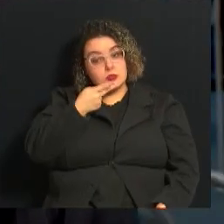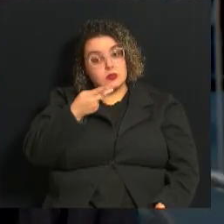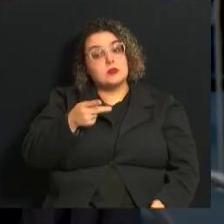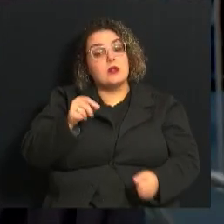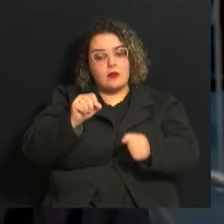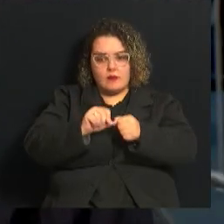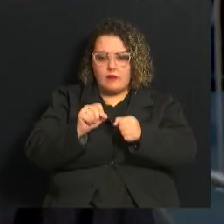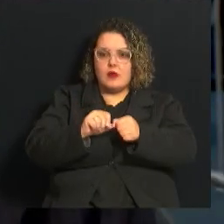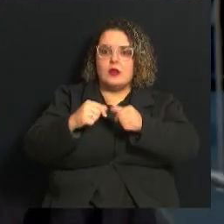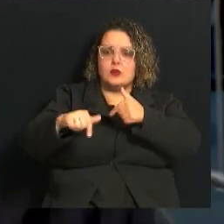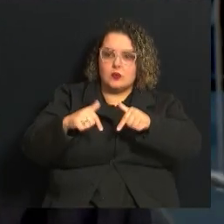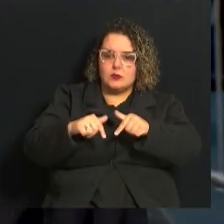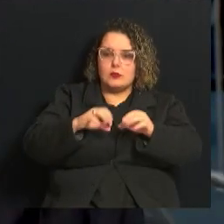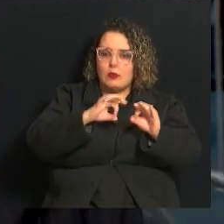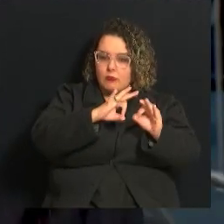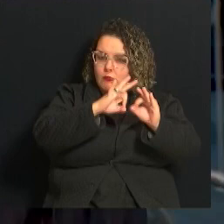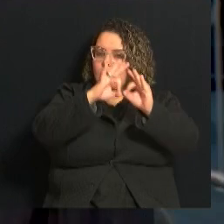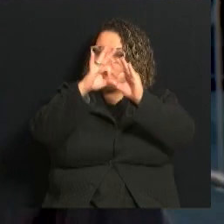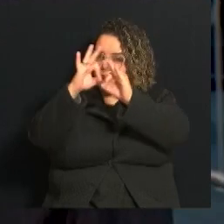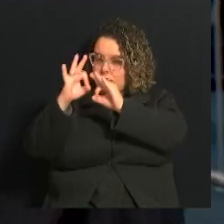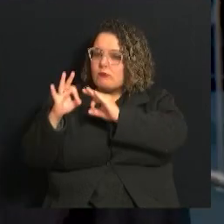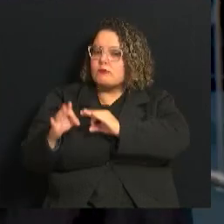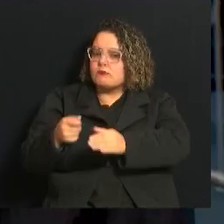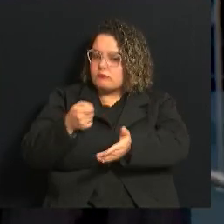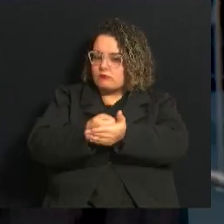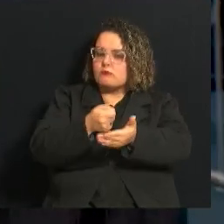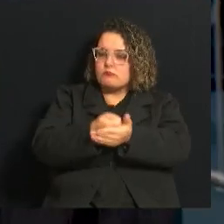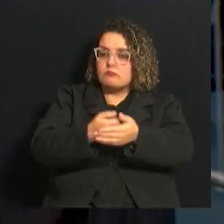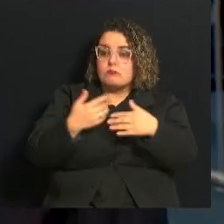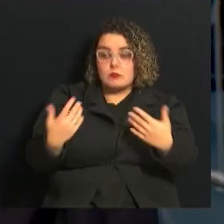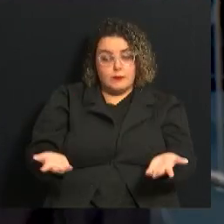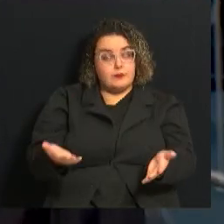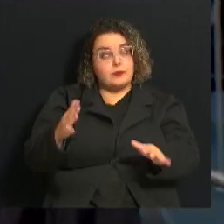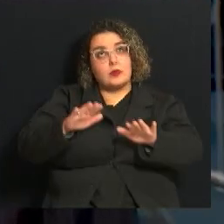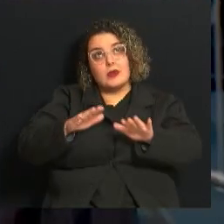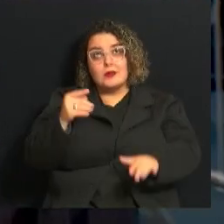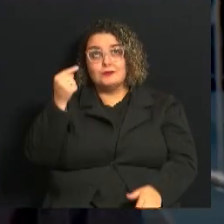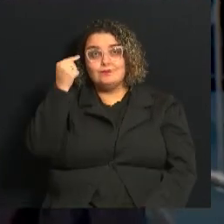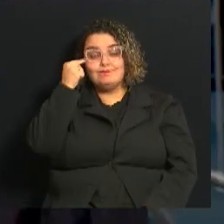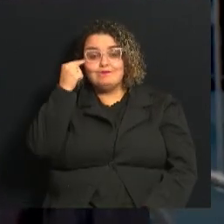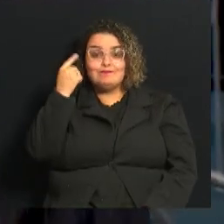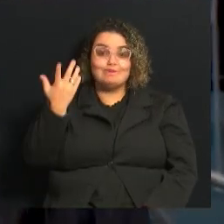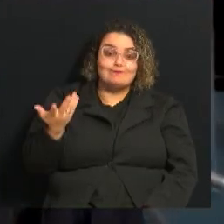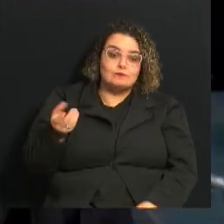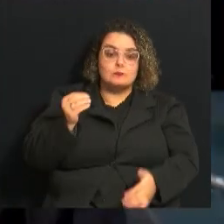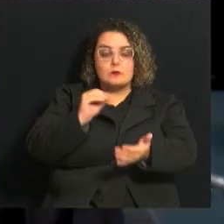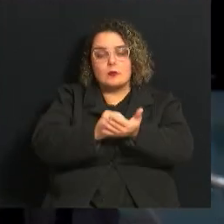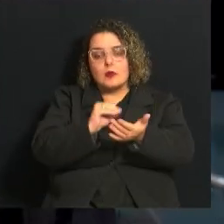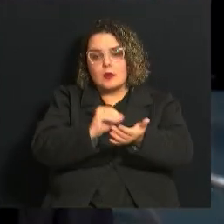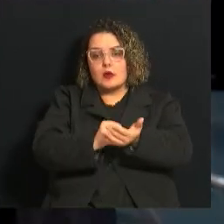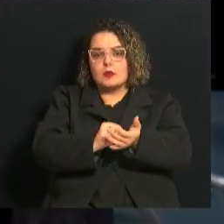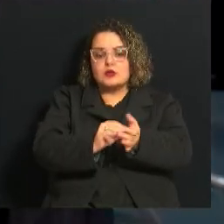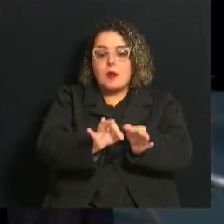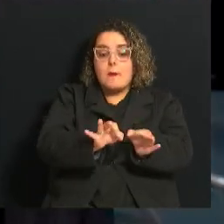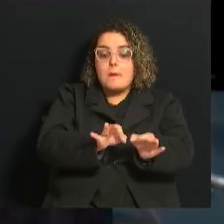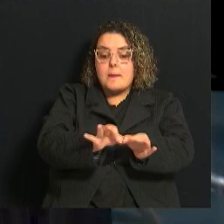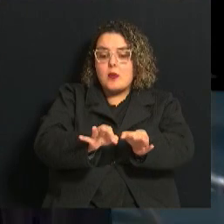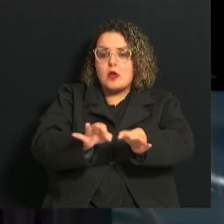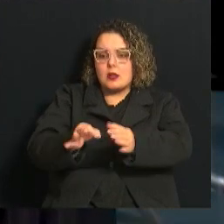feito o trabalho de acompanhamento e de cobrança mas às vezes o que eu penso é que falta também um pouco de planejamento